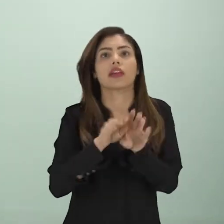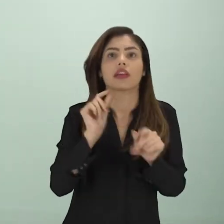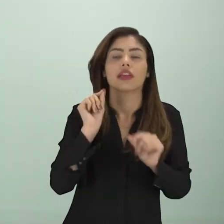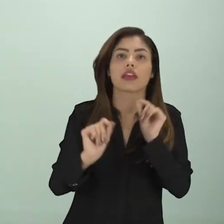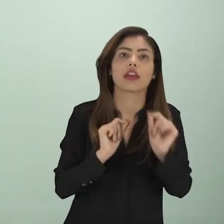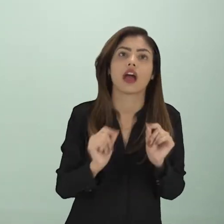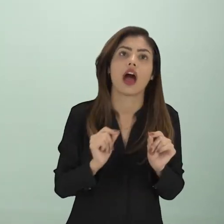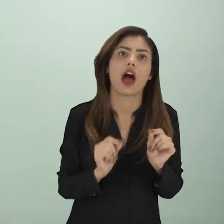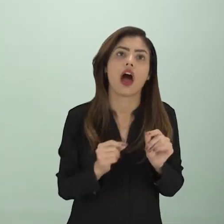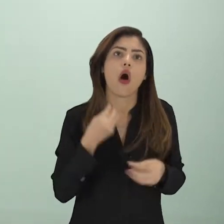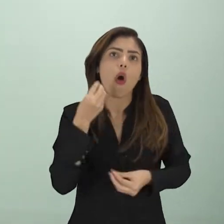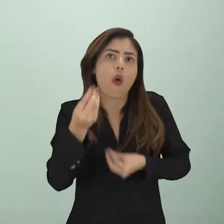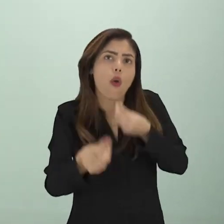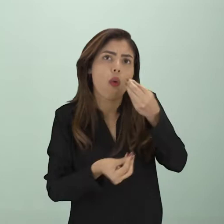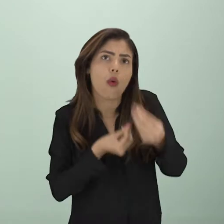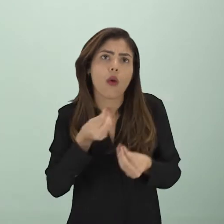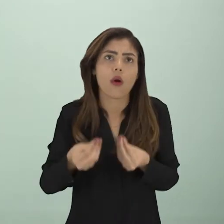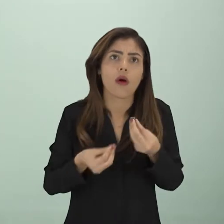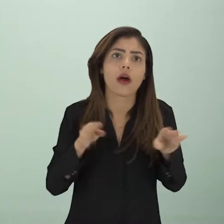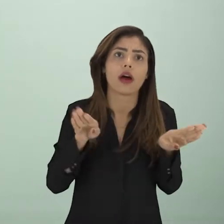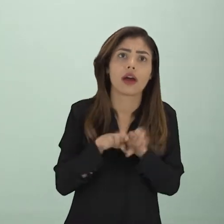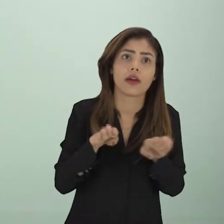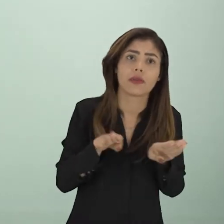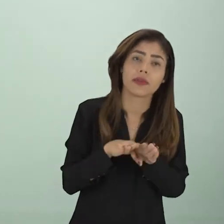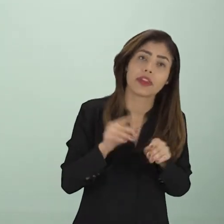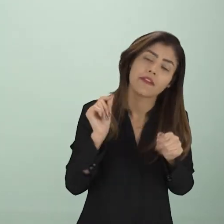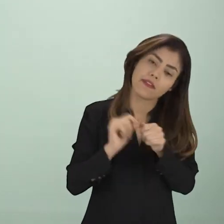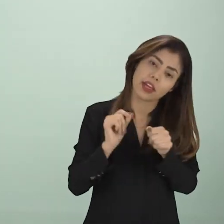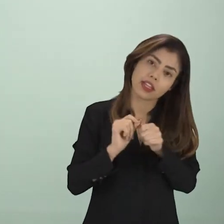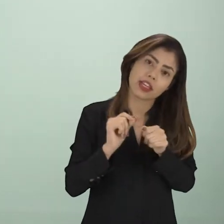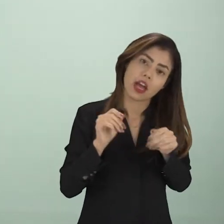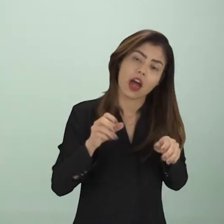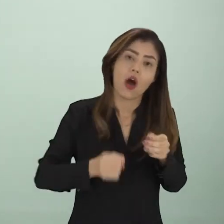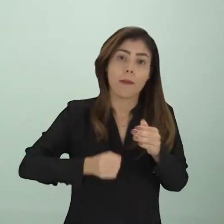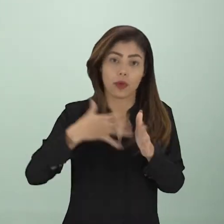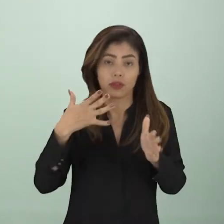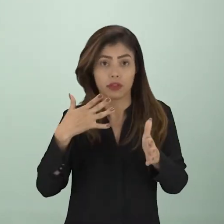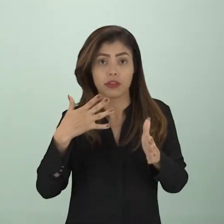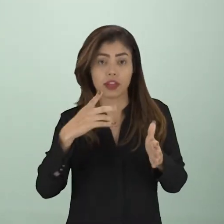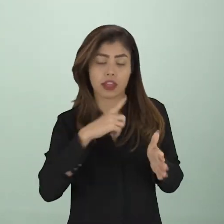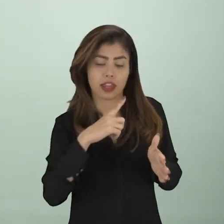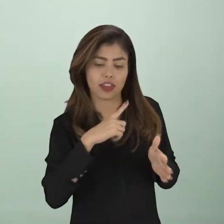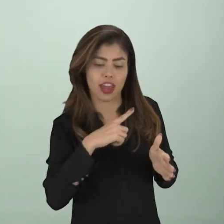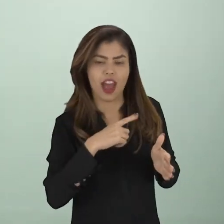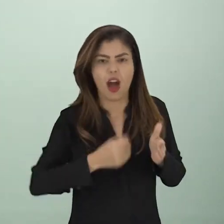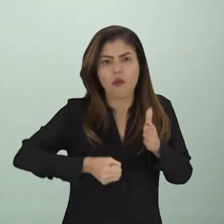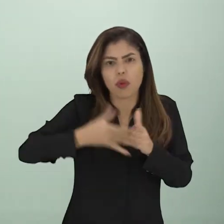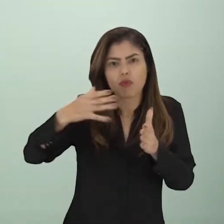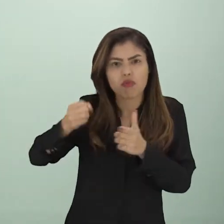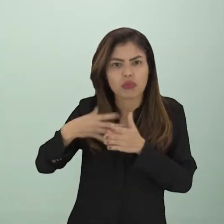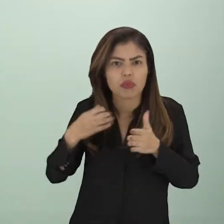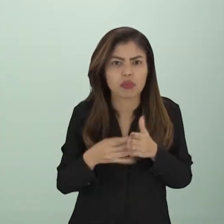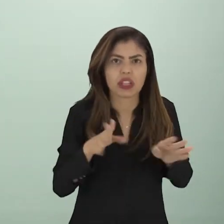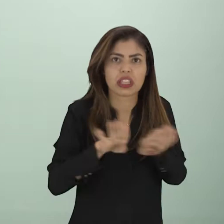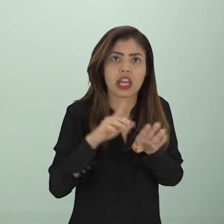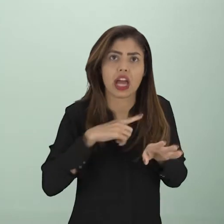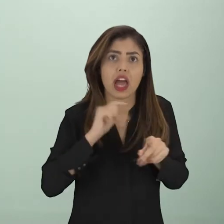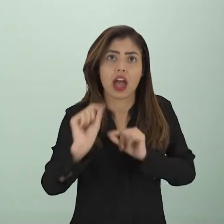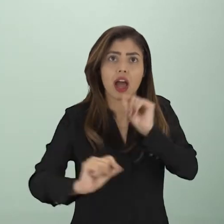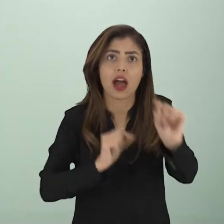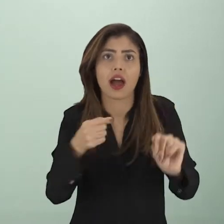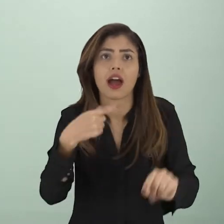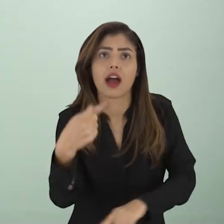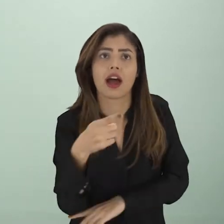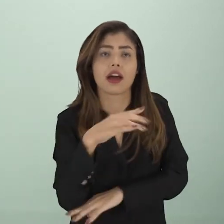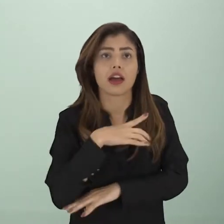era a forma como o Andy Warhol reproduzia em grande quantidades os seus trabalhos. Nesse período, gente, a